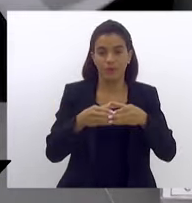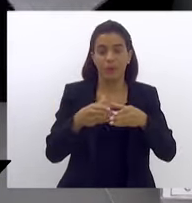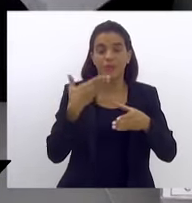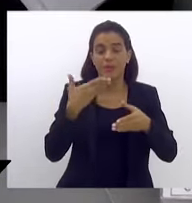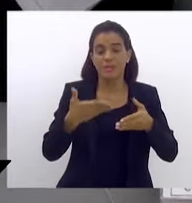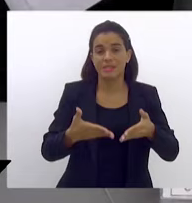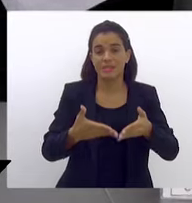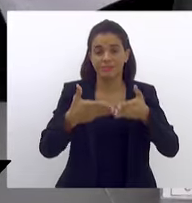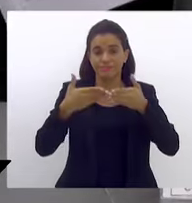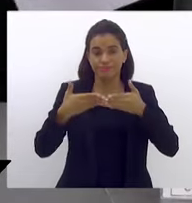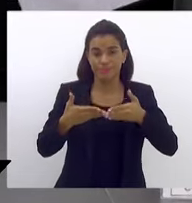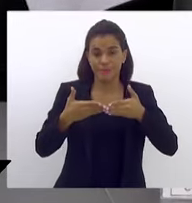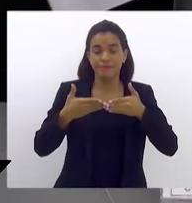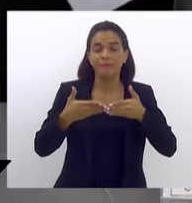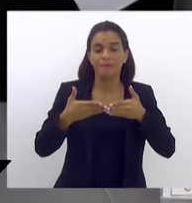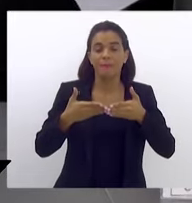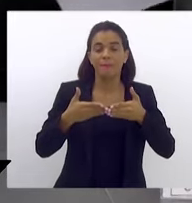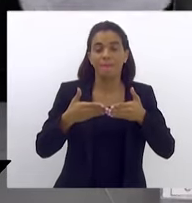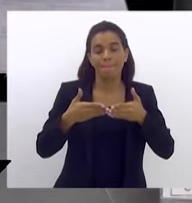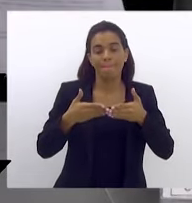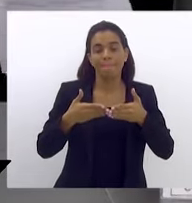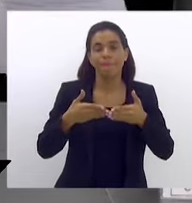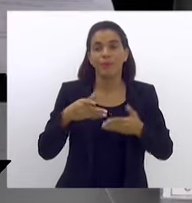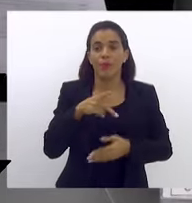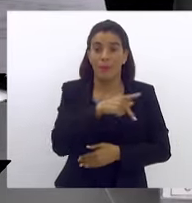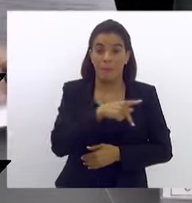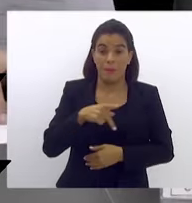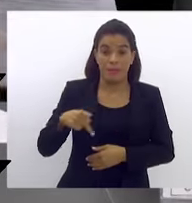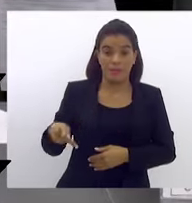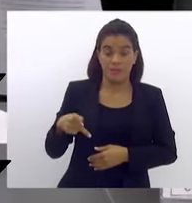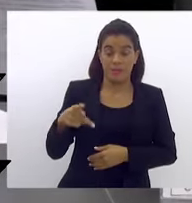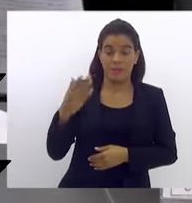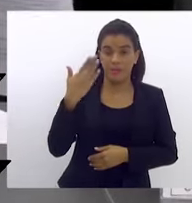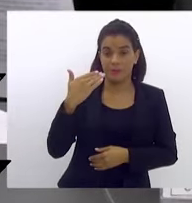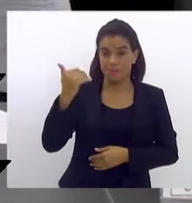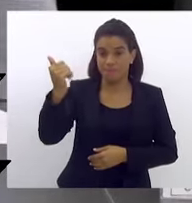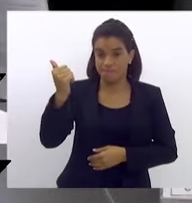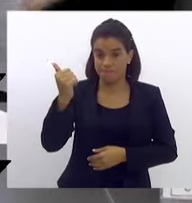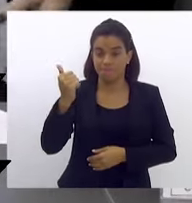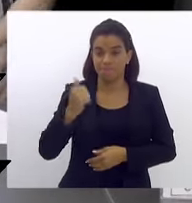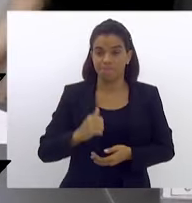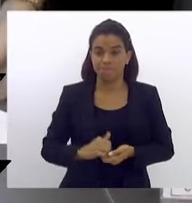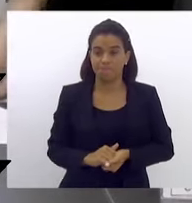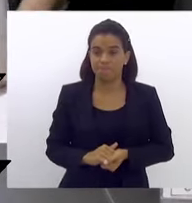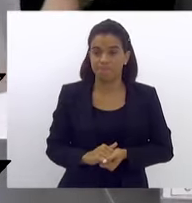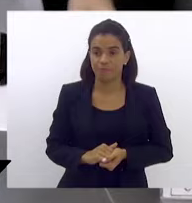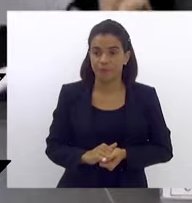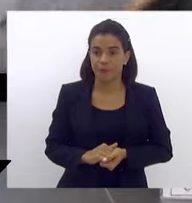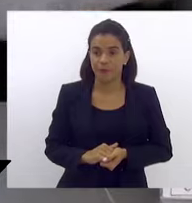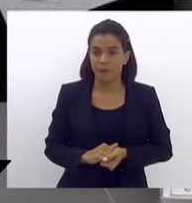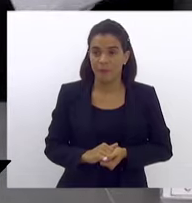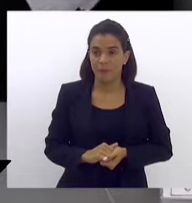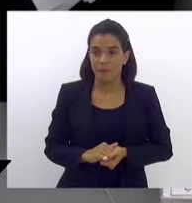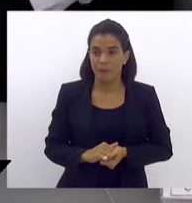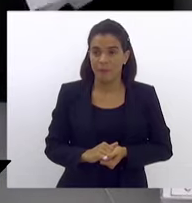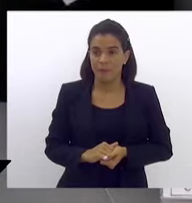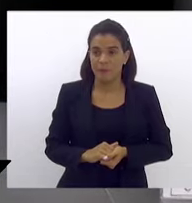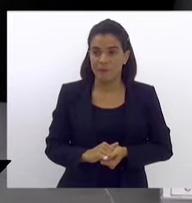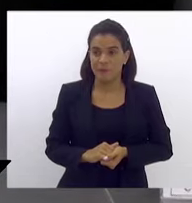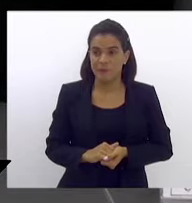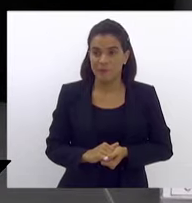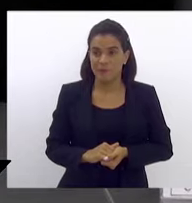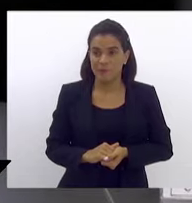ausentar o presidente pediu que eu fosse lá até a presidência parece que tem alguém lá pra gente receber